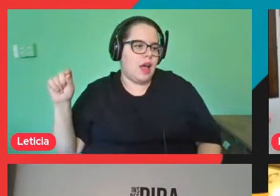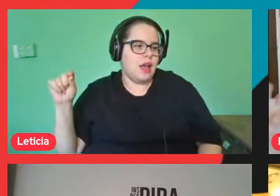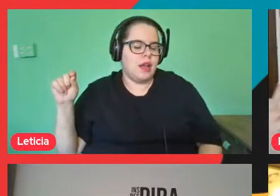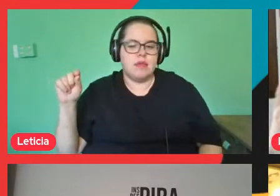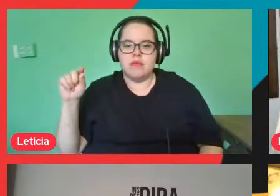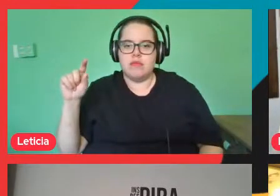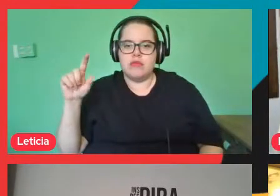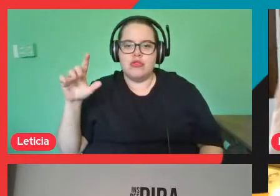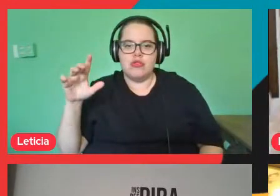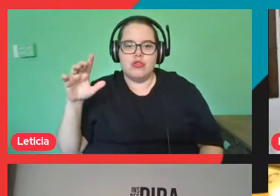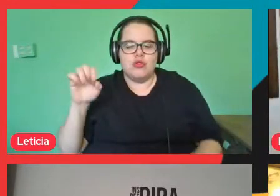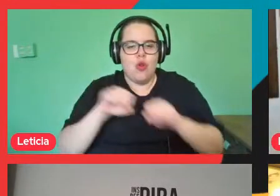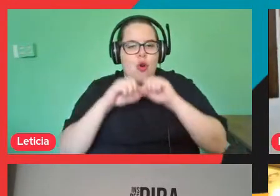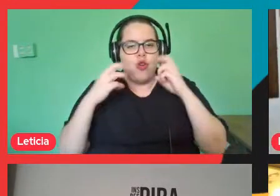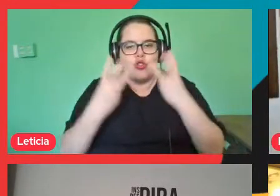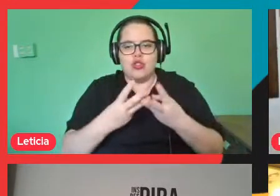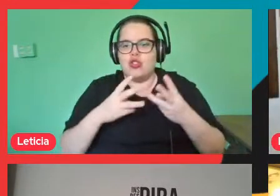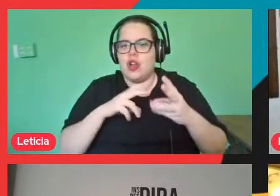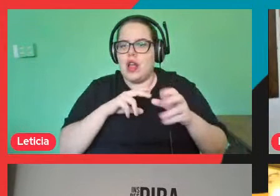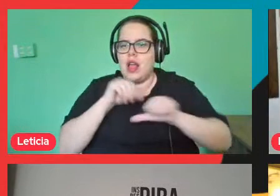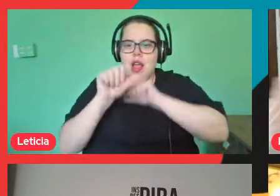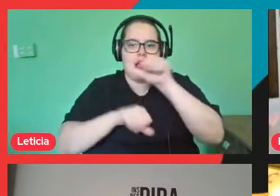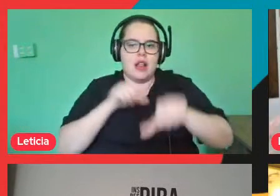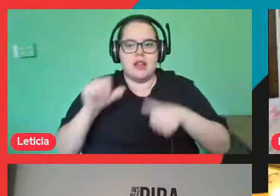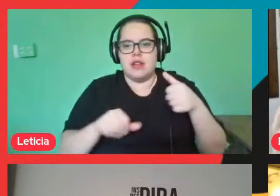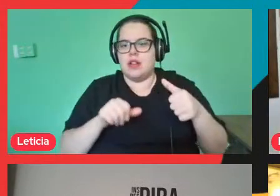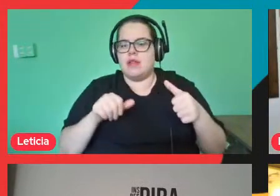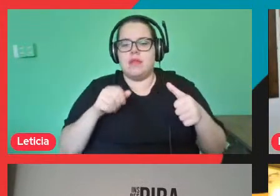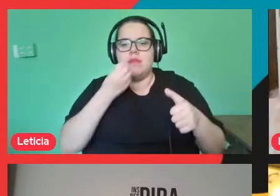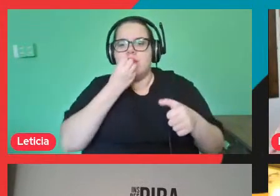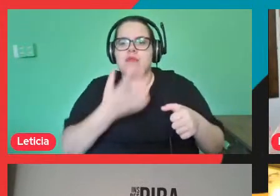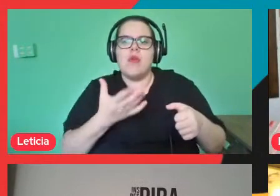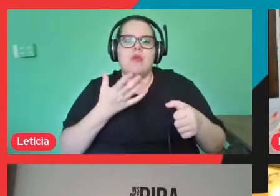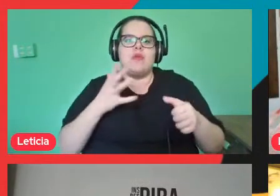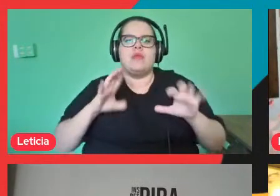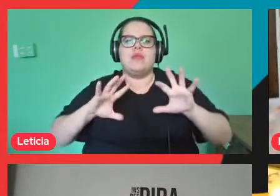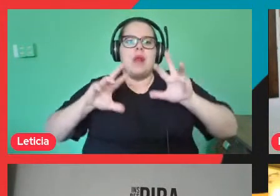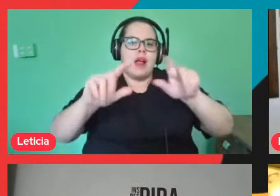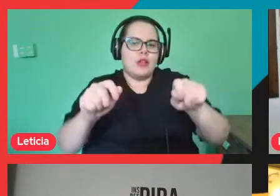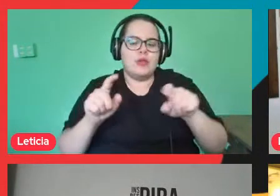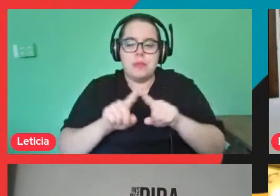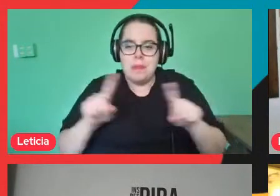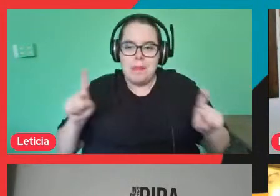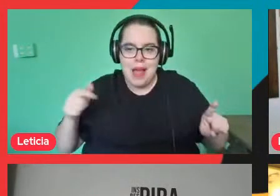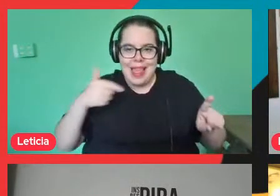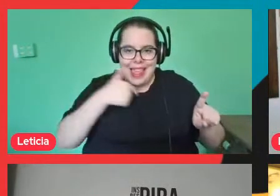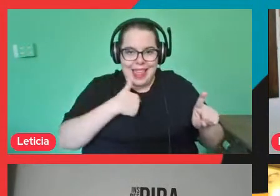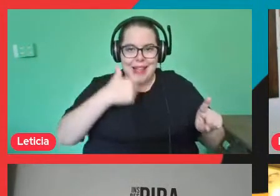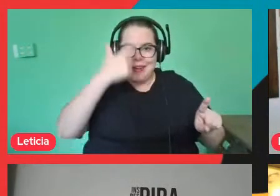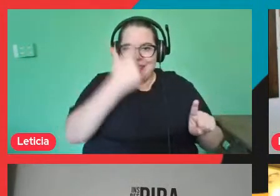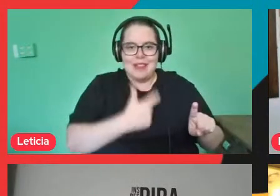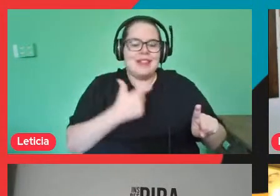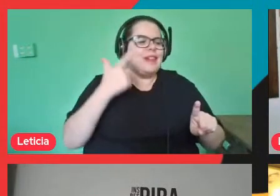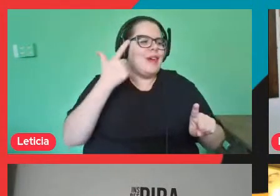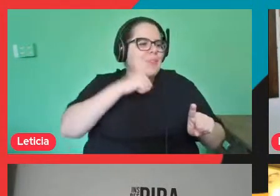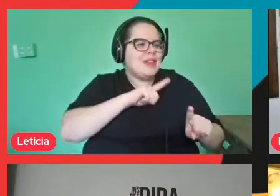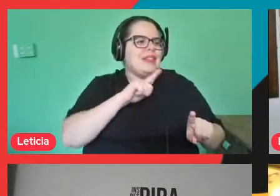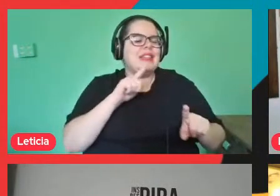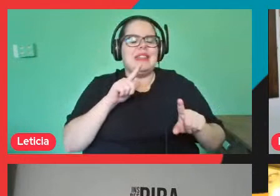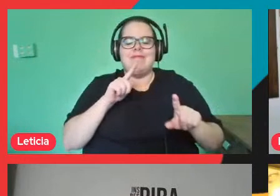renovada. Assim, lógico, é muito bom para todo mundo, mas eu poder